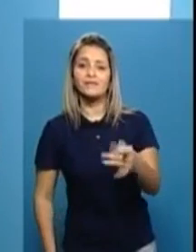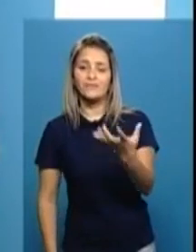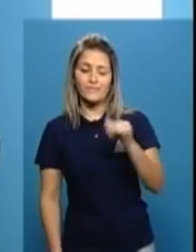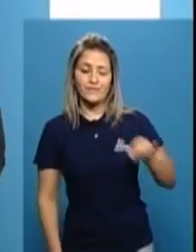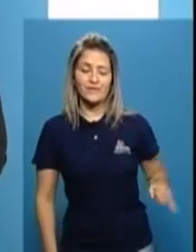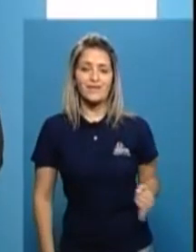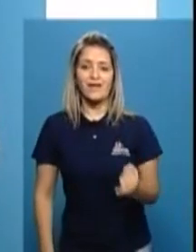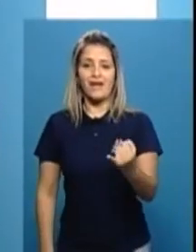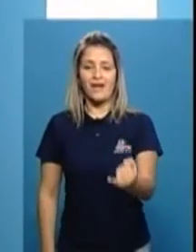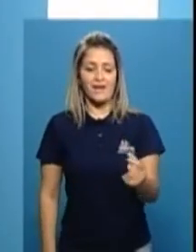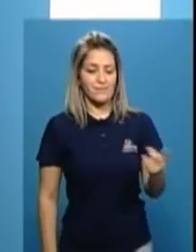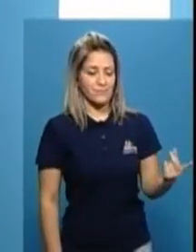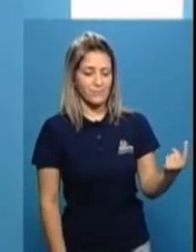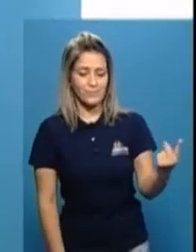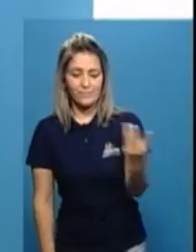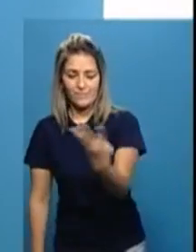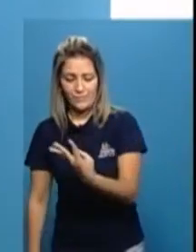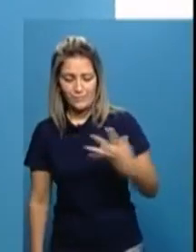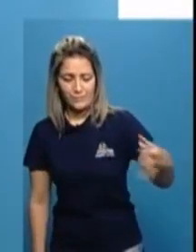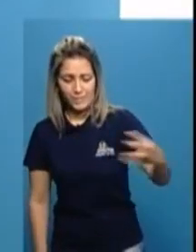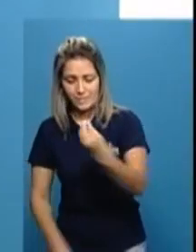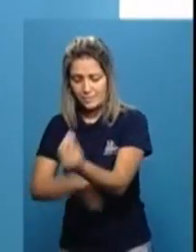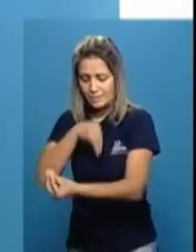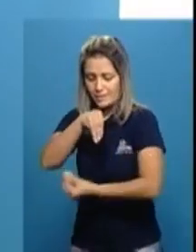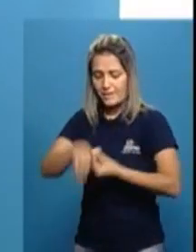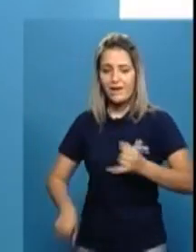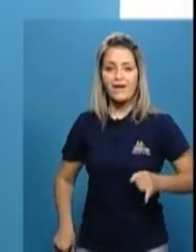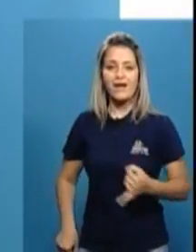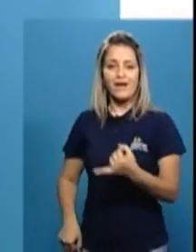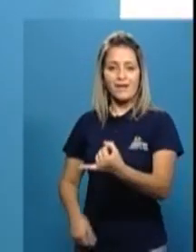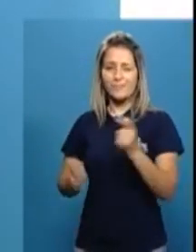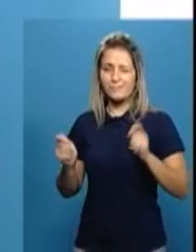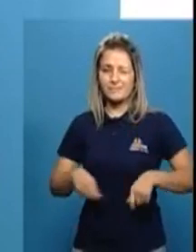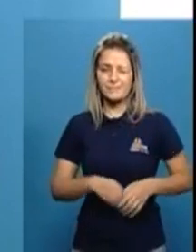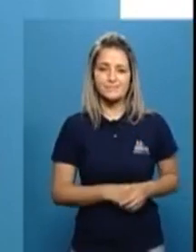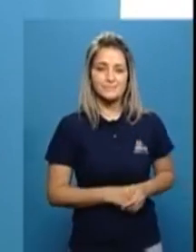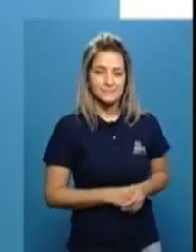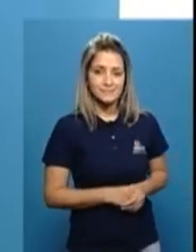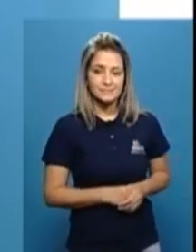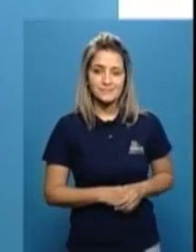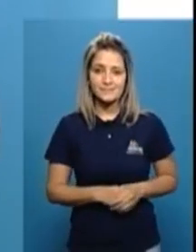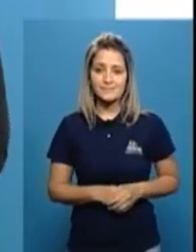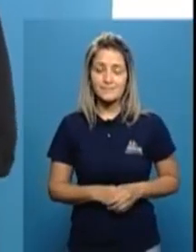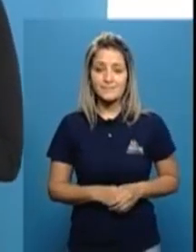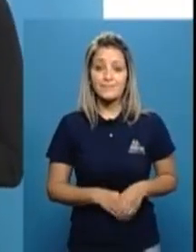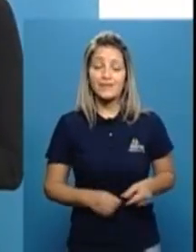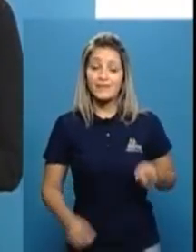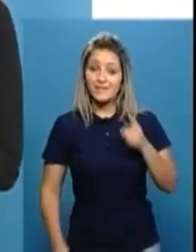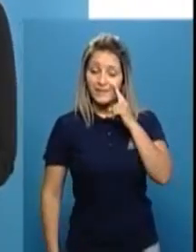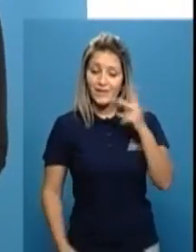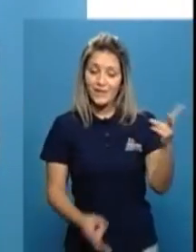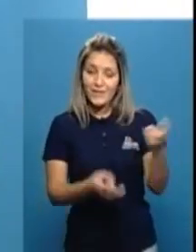as vantagens dos diversos tipos de situação. Então, aluno, nós